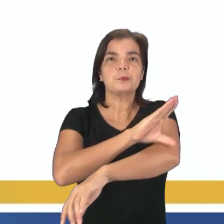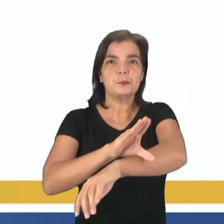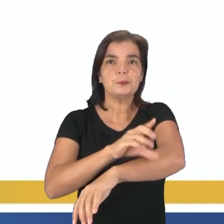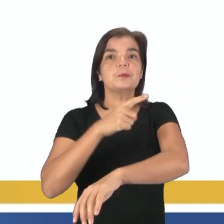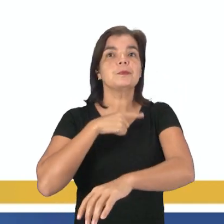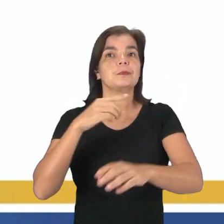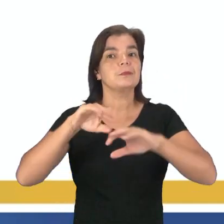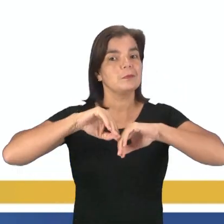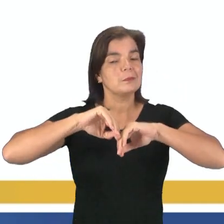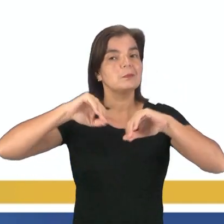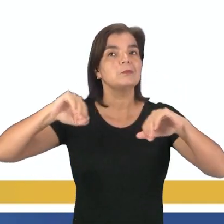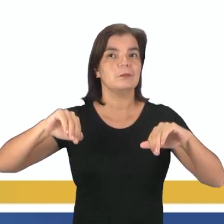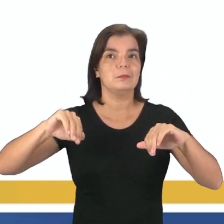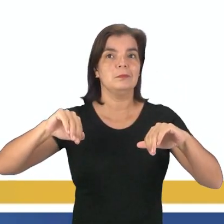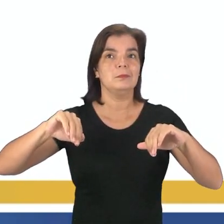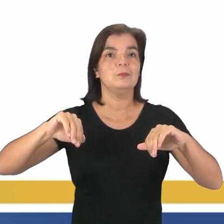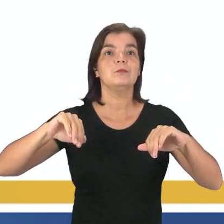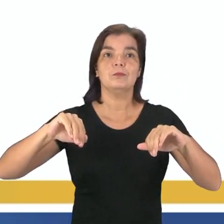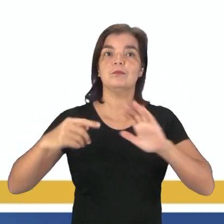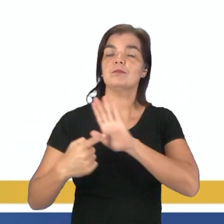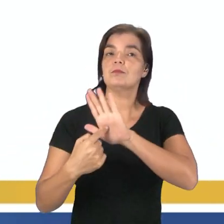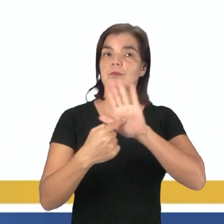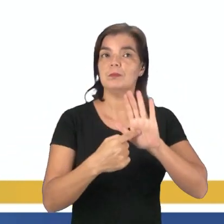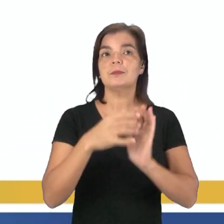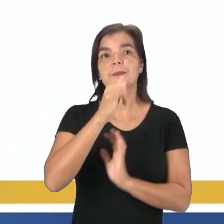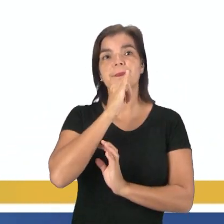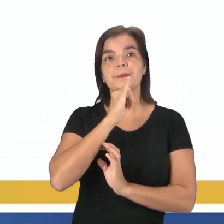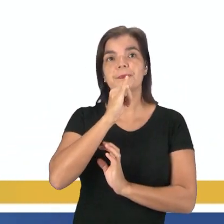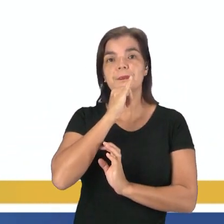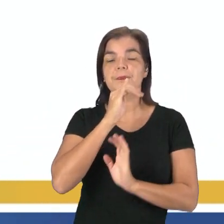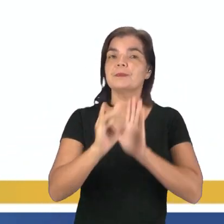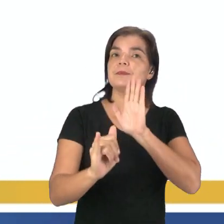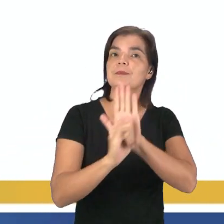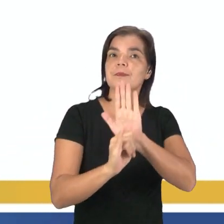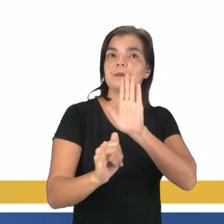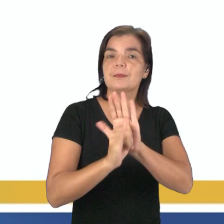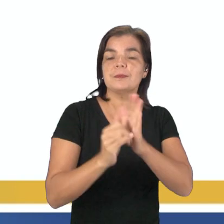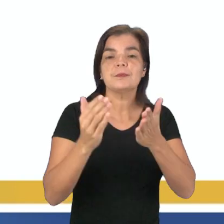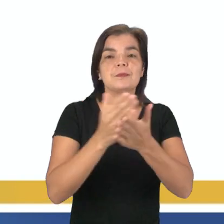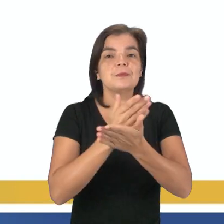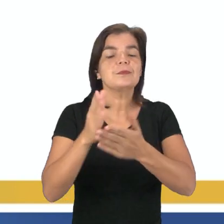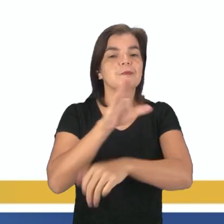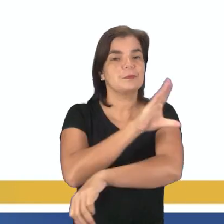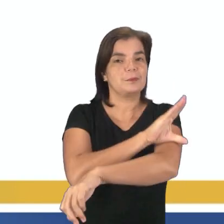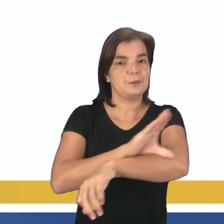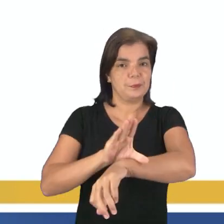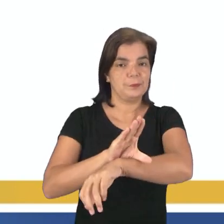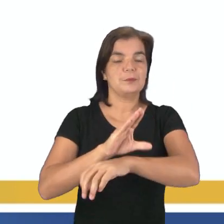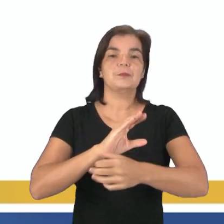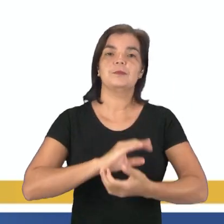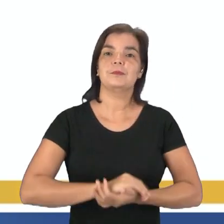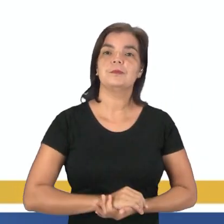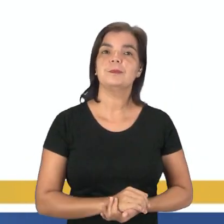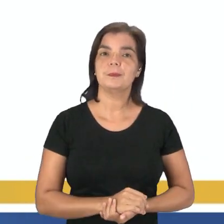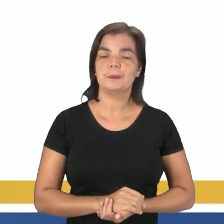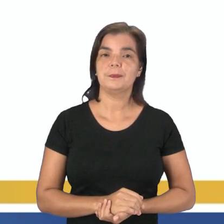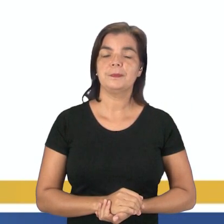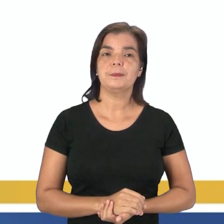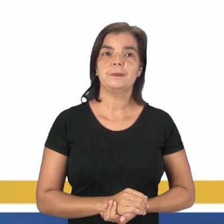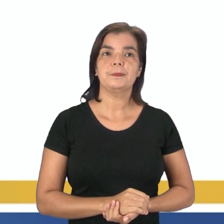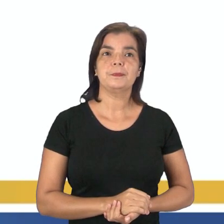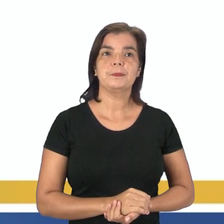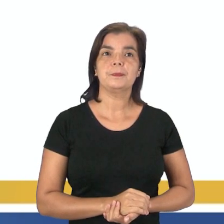aspectos culturais podem ser separados e postos como exemplos de elementos identitários de